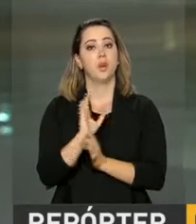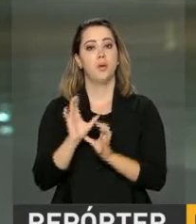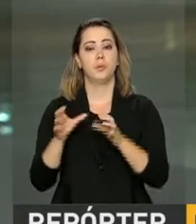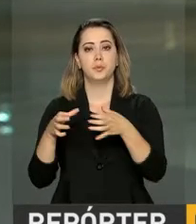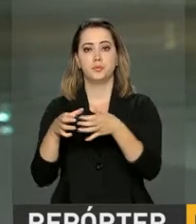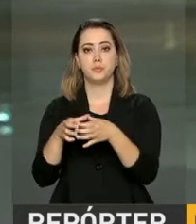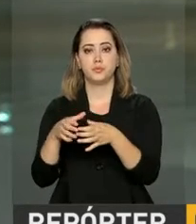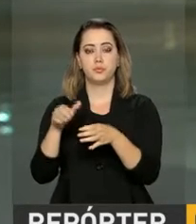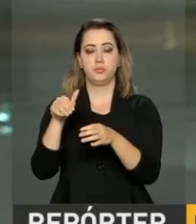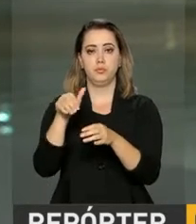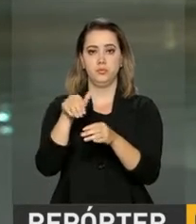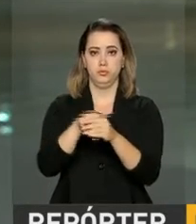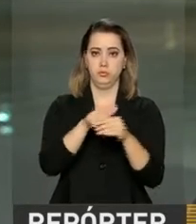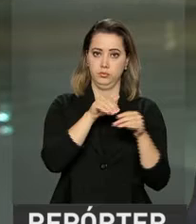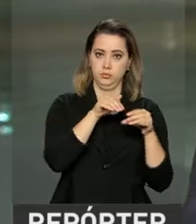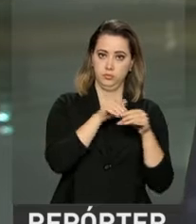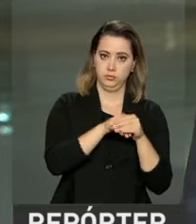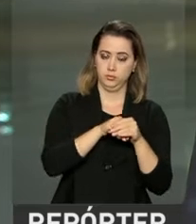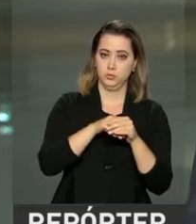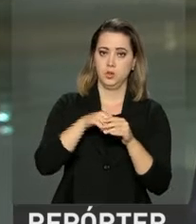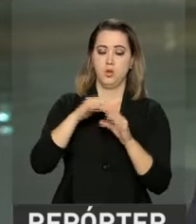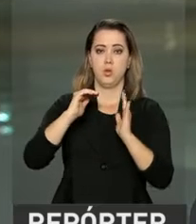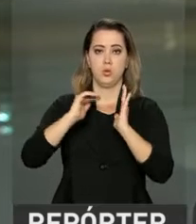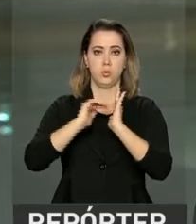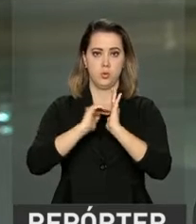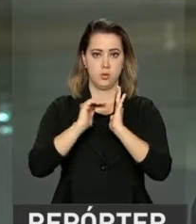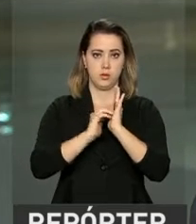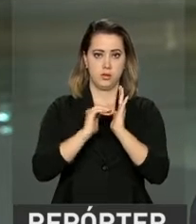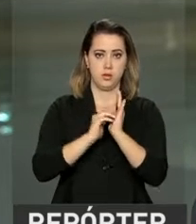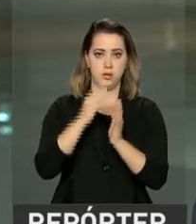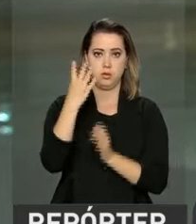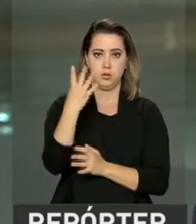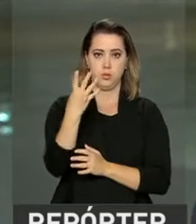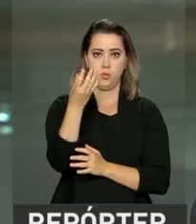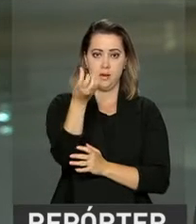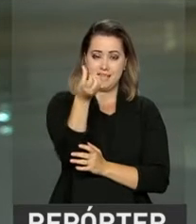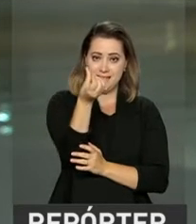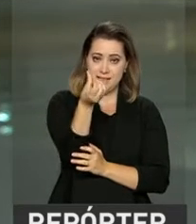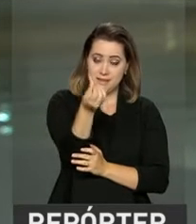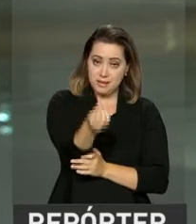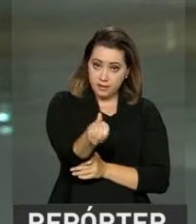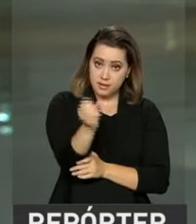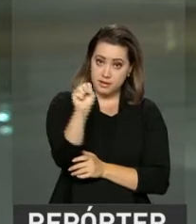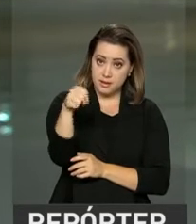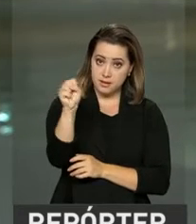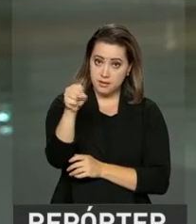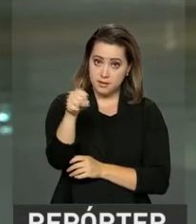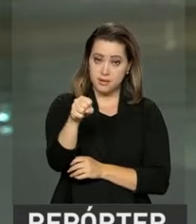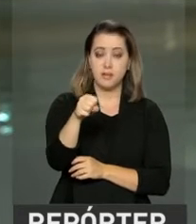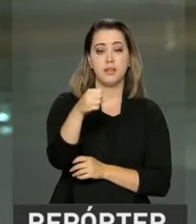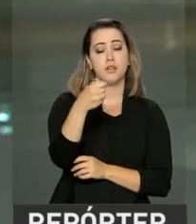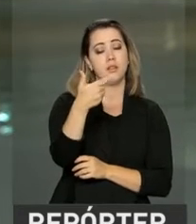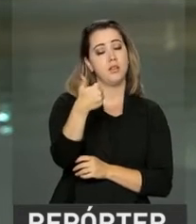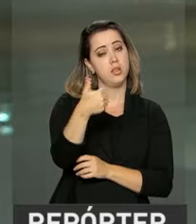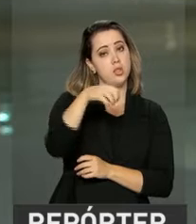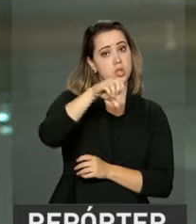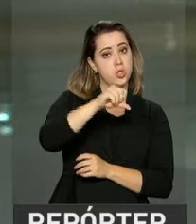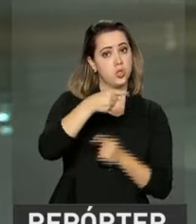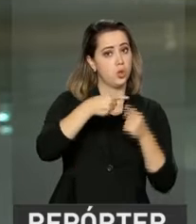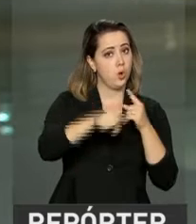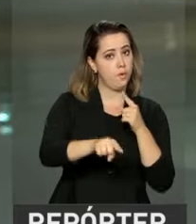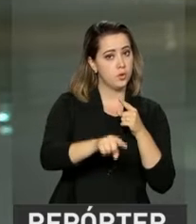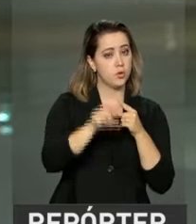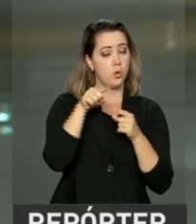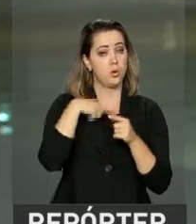46 votos favoráveis e 19 contrários dos senadores o requerimento de urgência para a tramitação